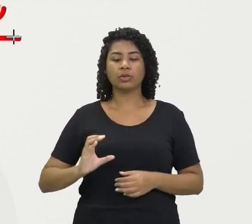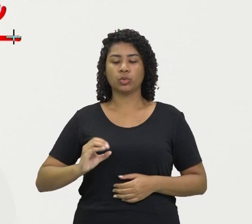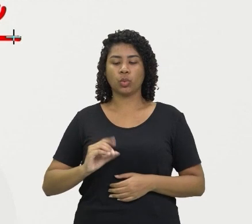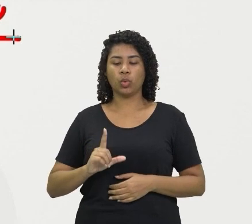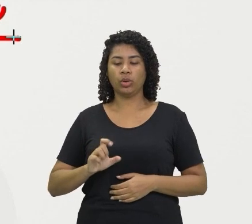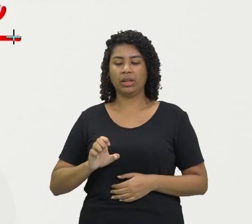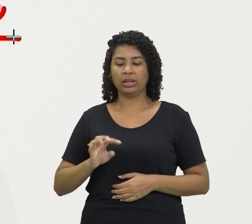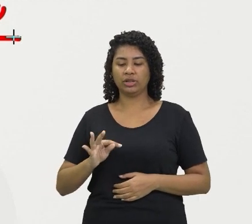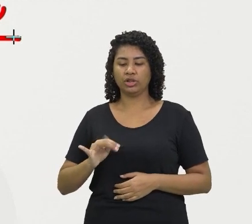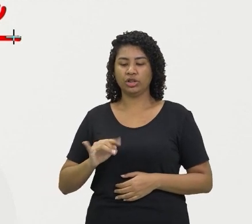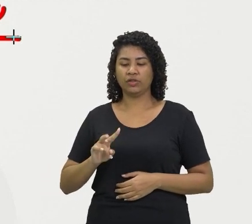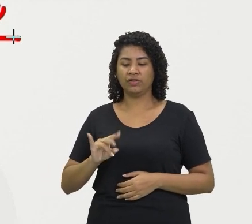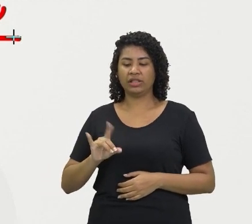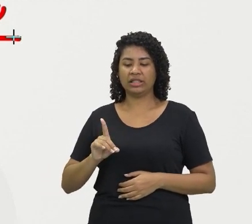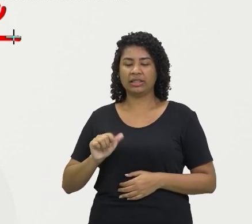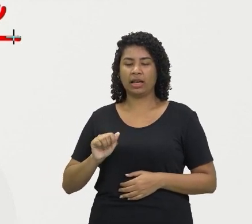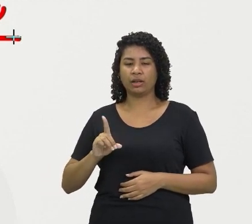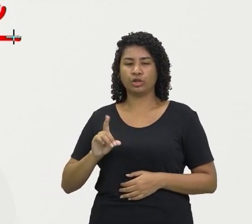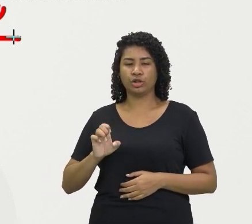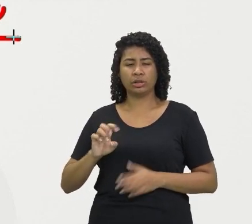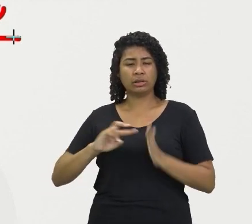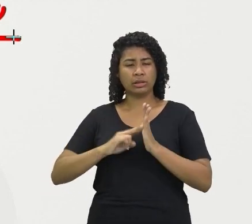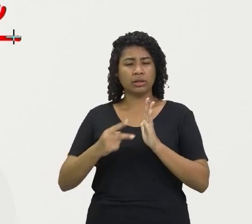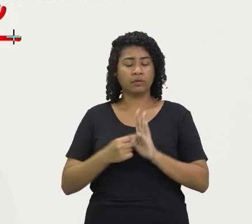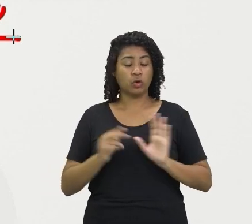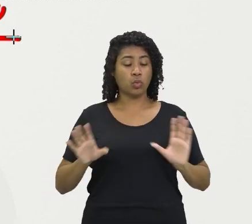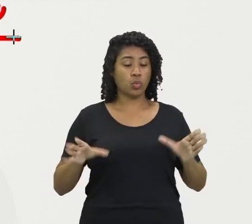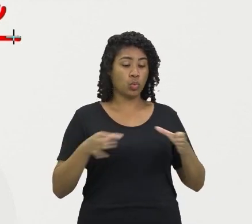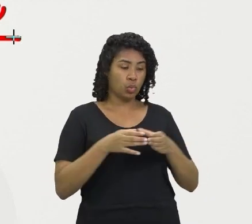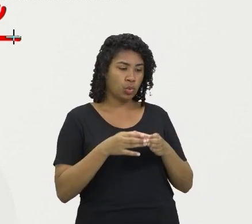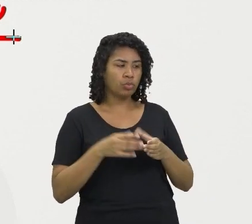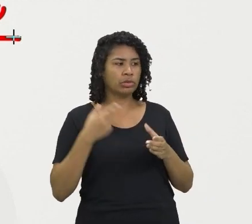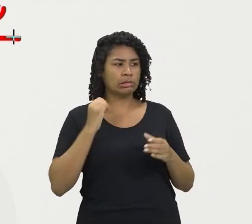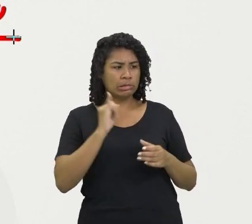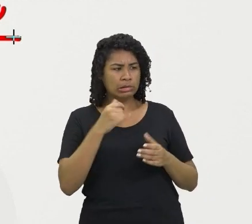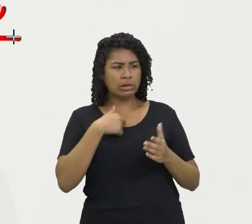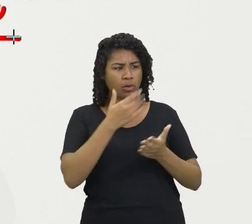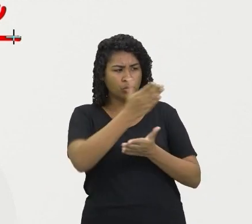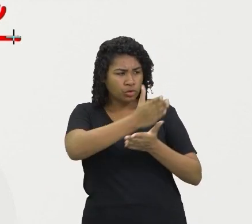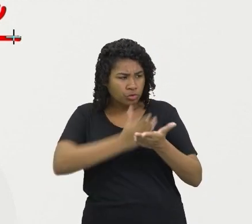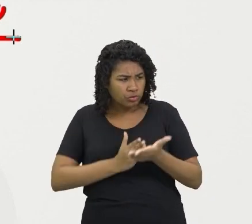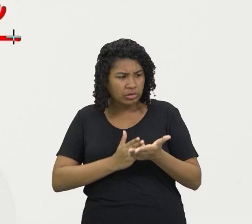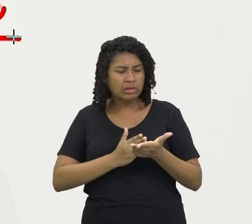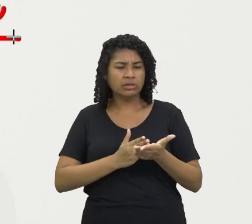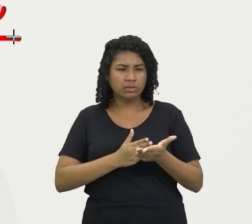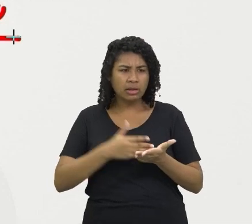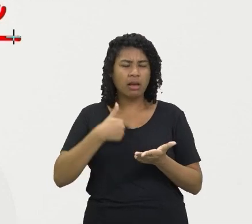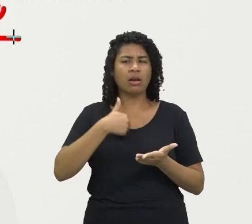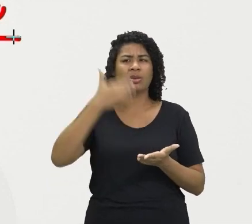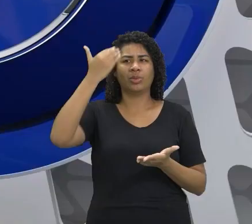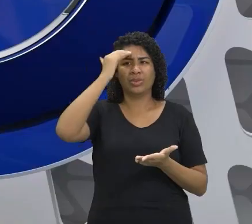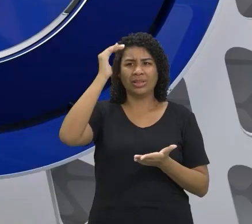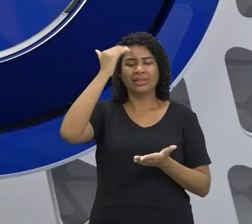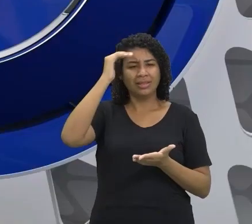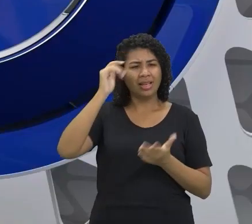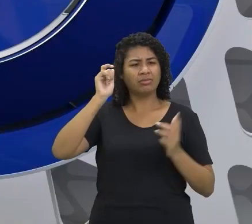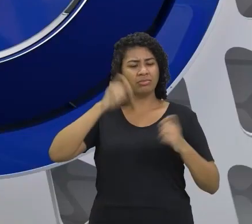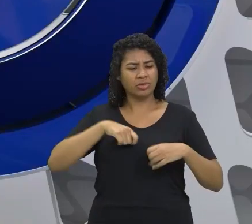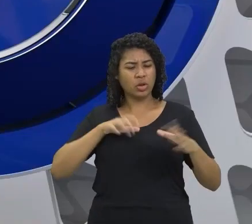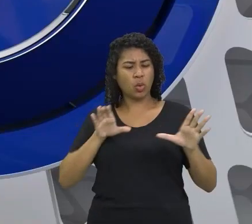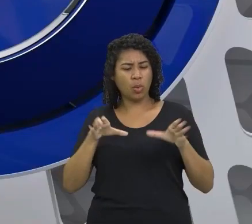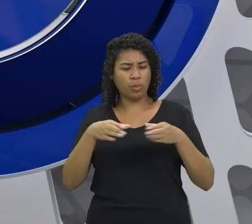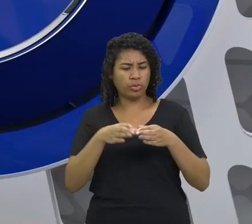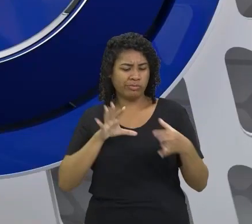Porque através da partilha eu vou entender, eu vou compreender a minha